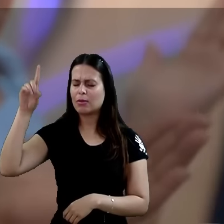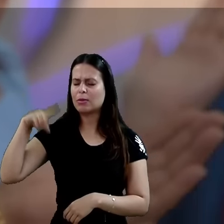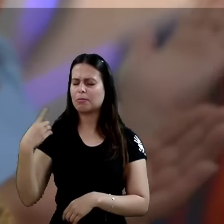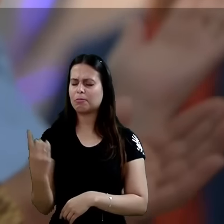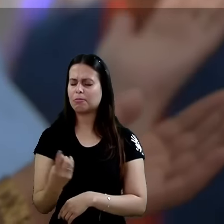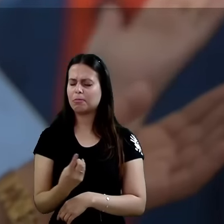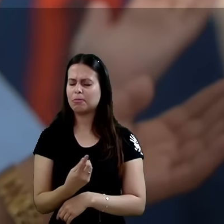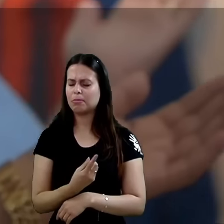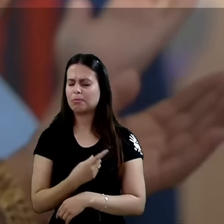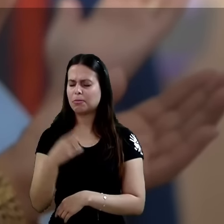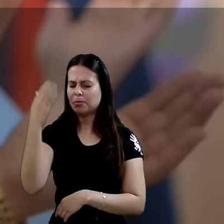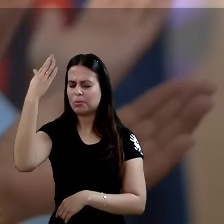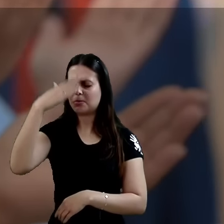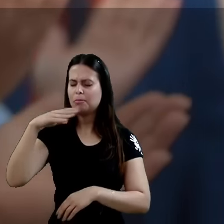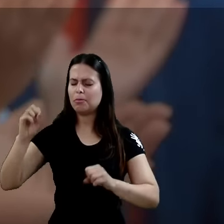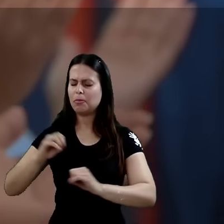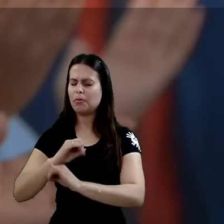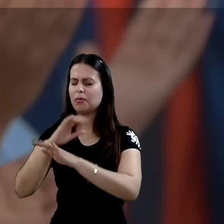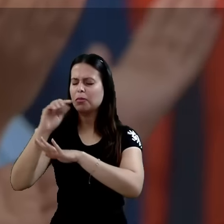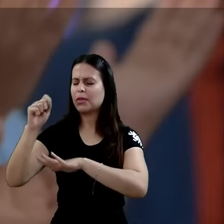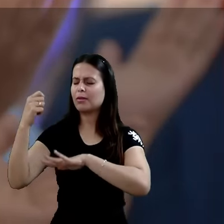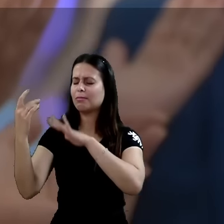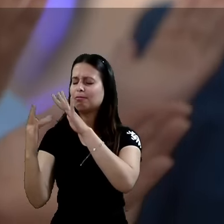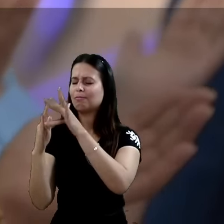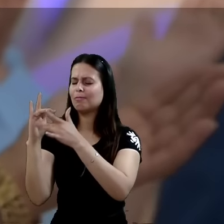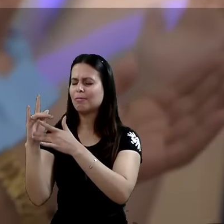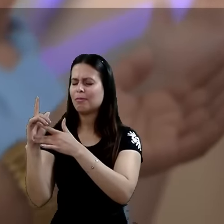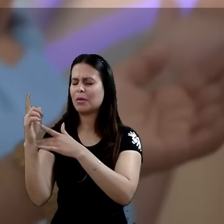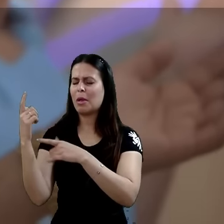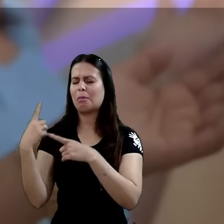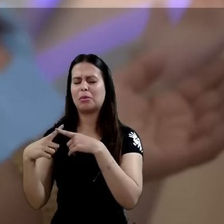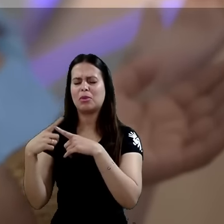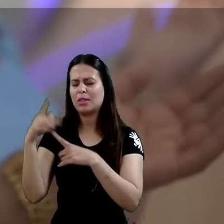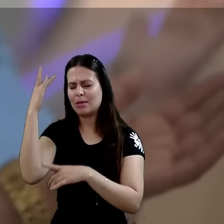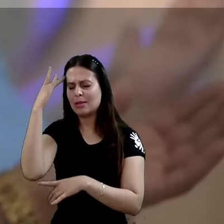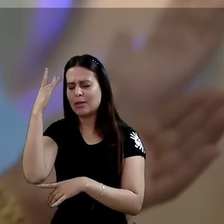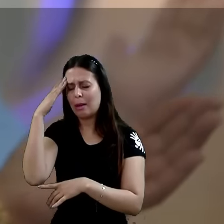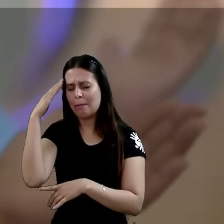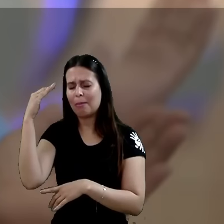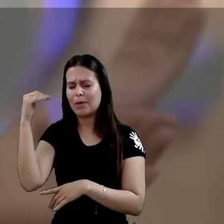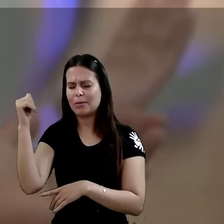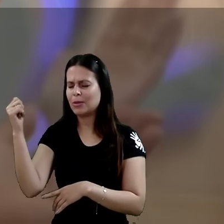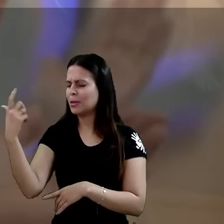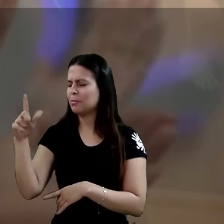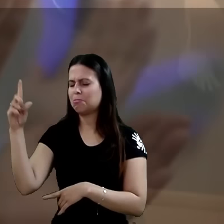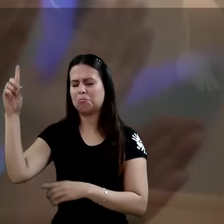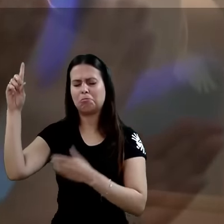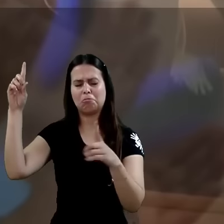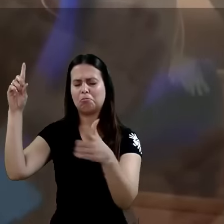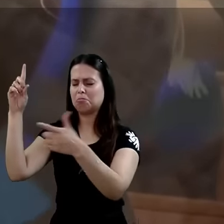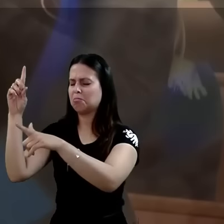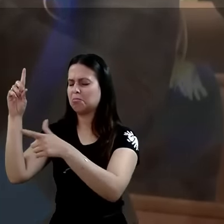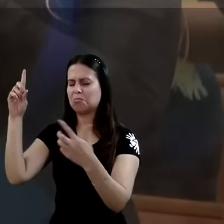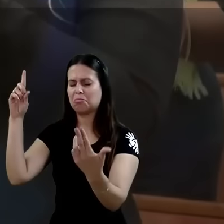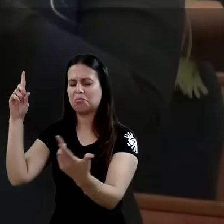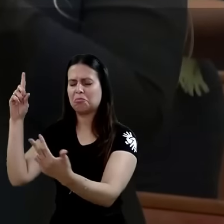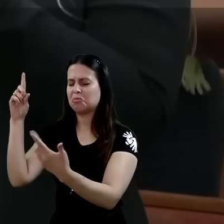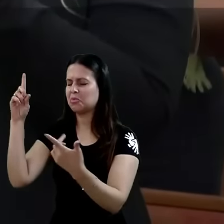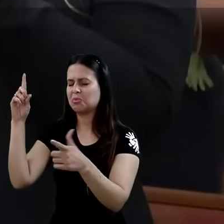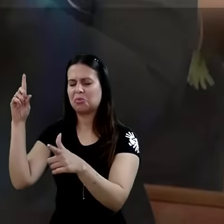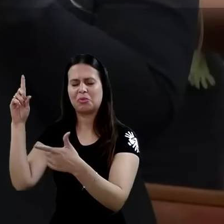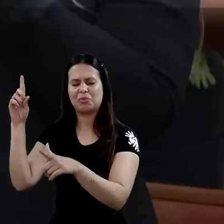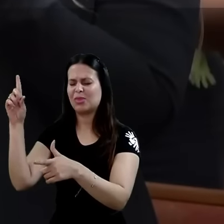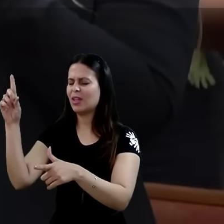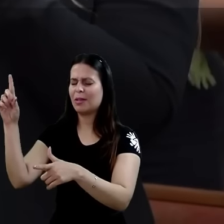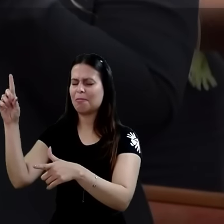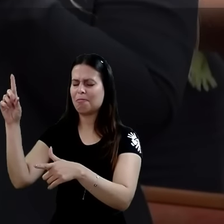glorificamos e Exaltamos o teu nome porque não há outro não há outro semelhante a ti ó Deus não há